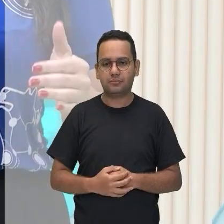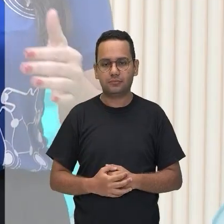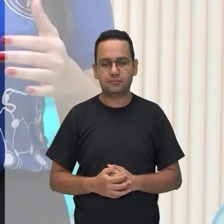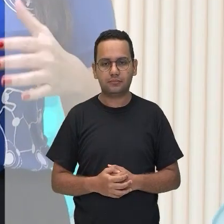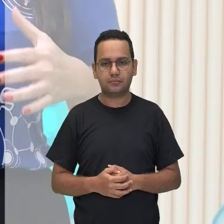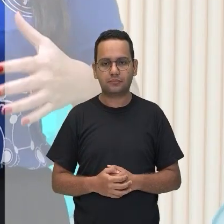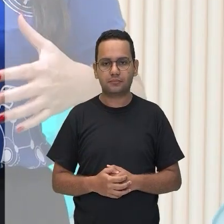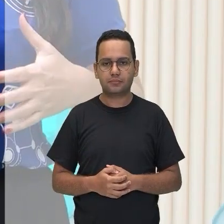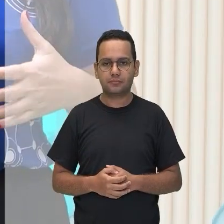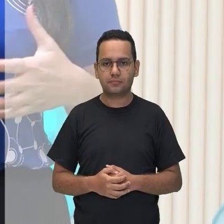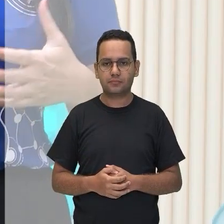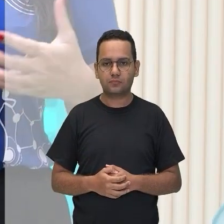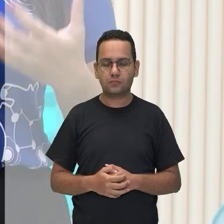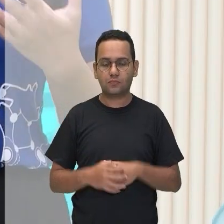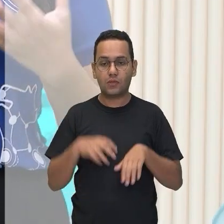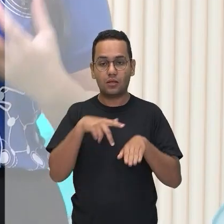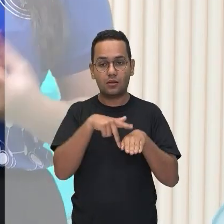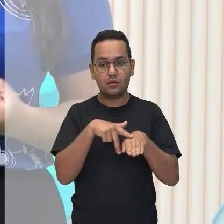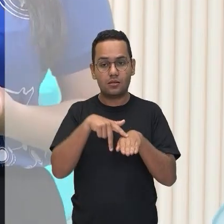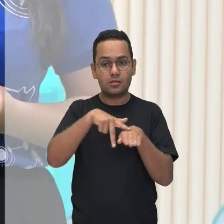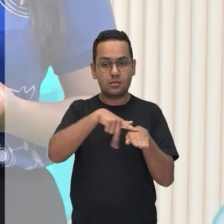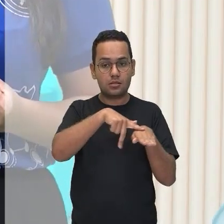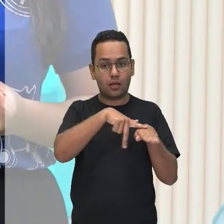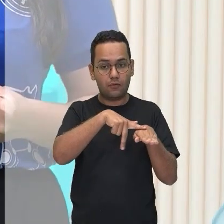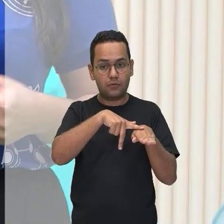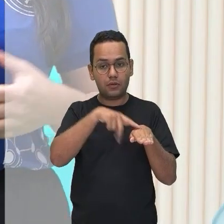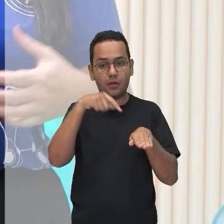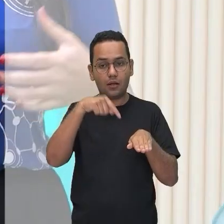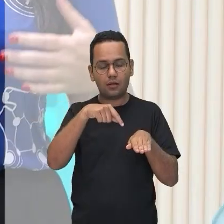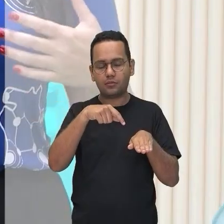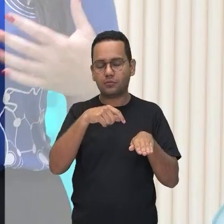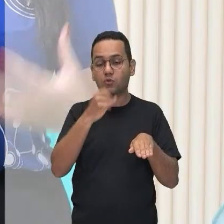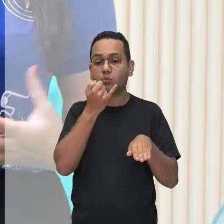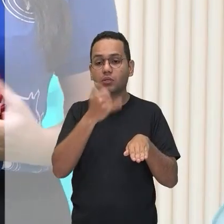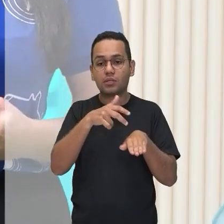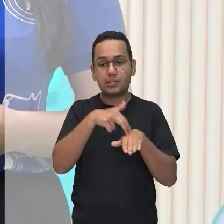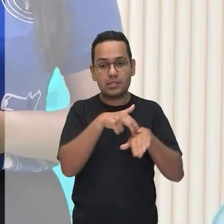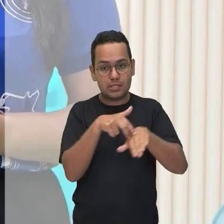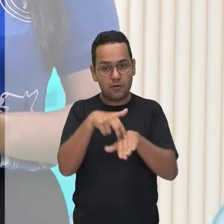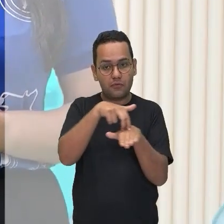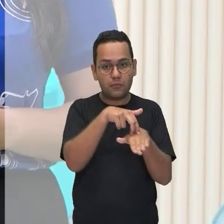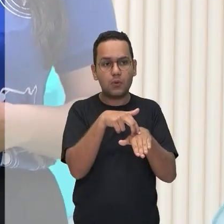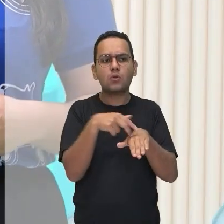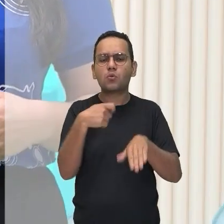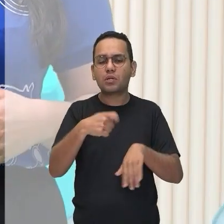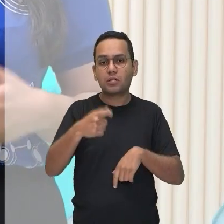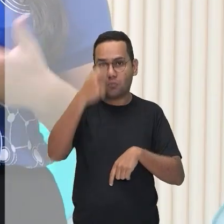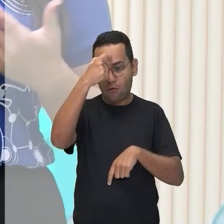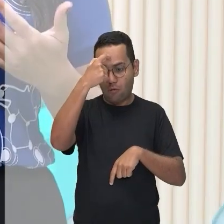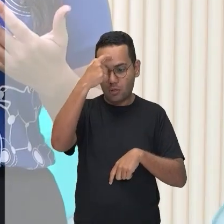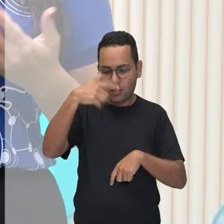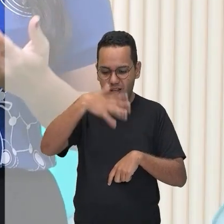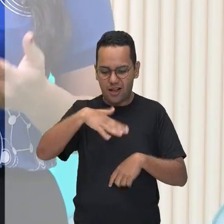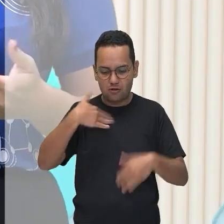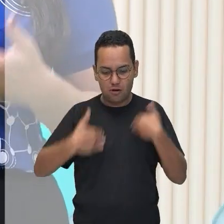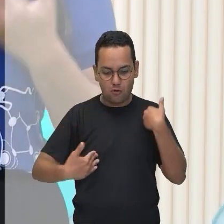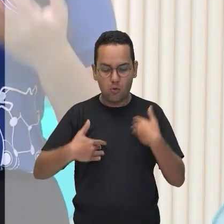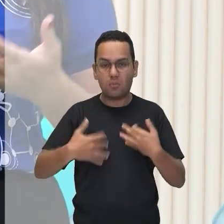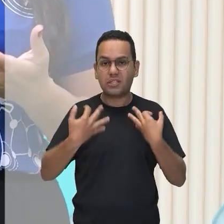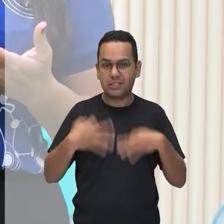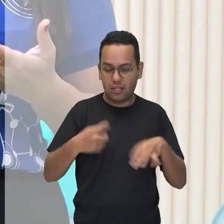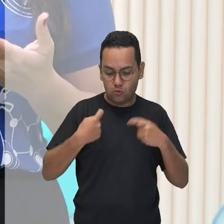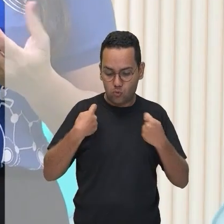do surf, você precisa ter, né, uma consciência corporal bem trabalhada, um equilíbrio bem trabalhado. Então, tudo isso você vai